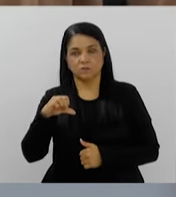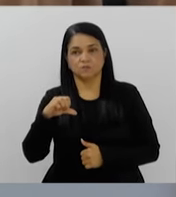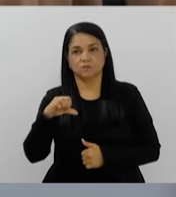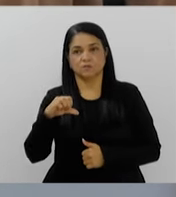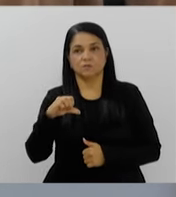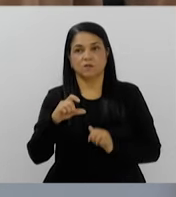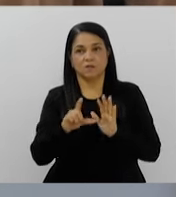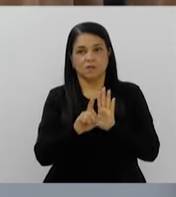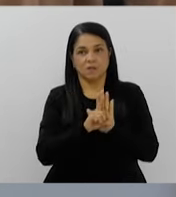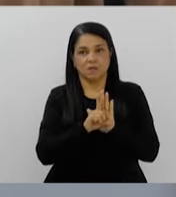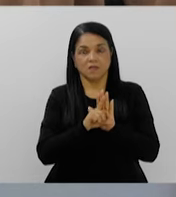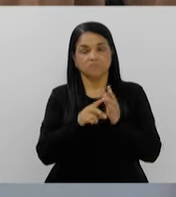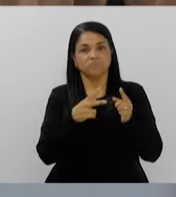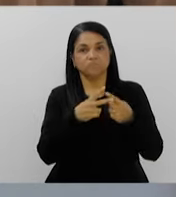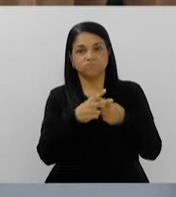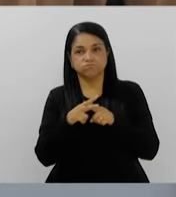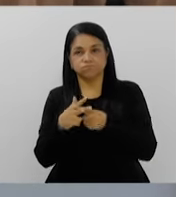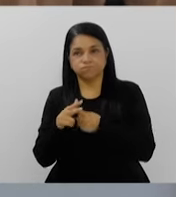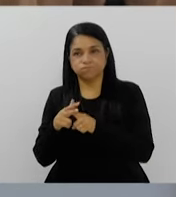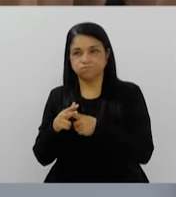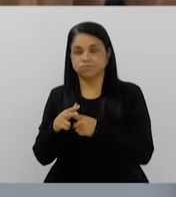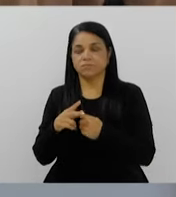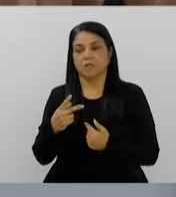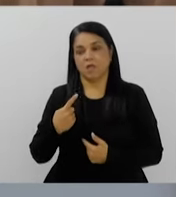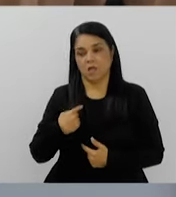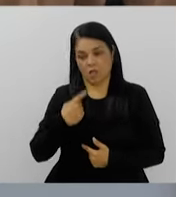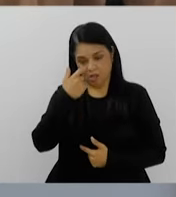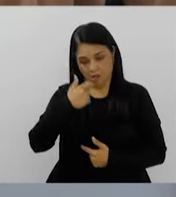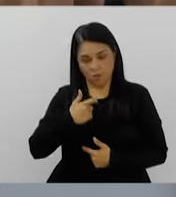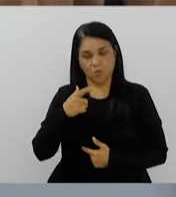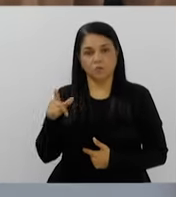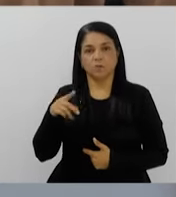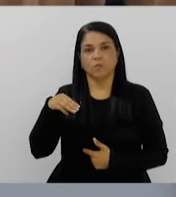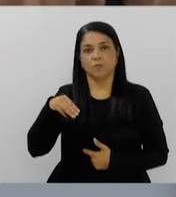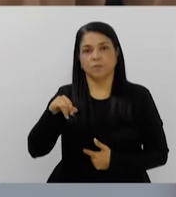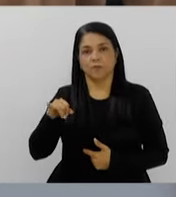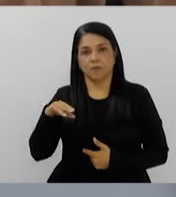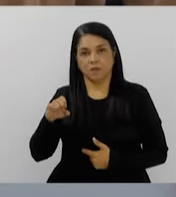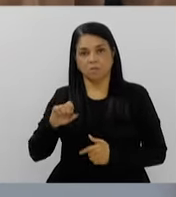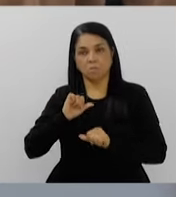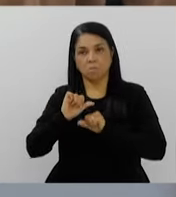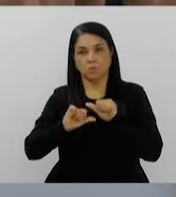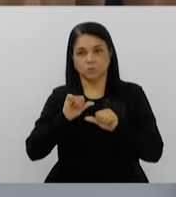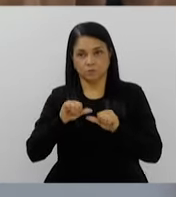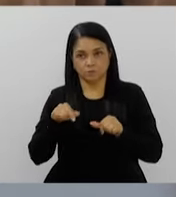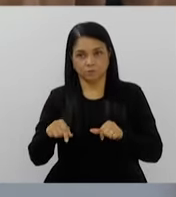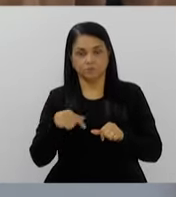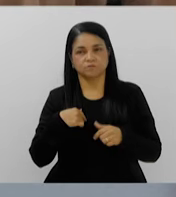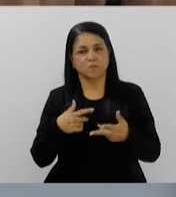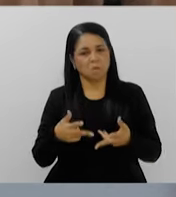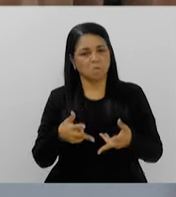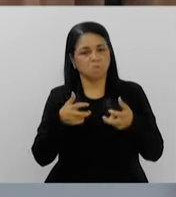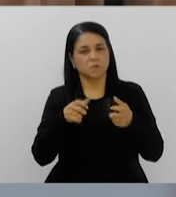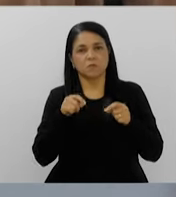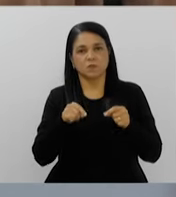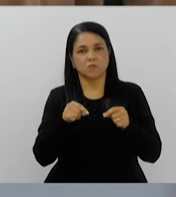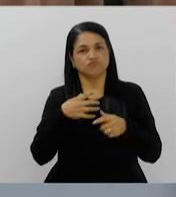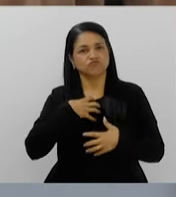Mink, integralmente. Eu só vejo um